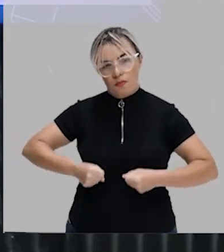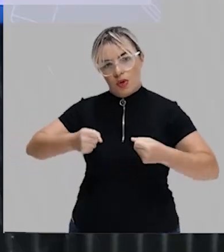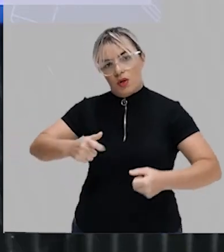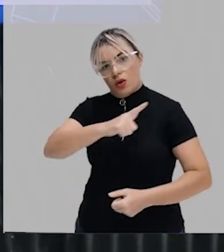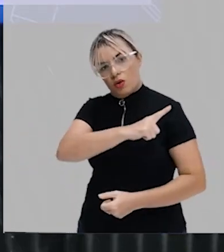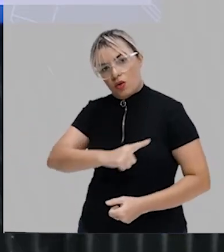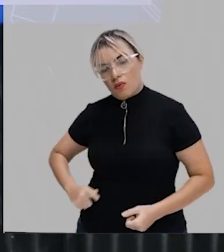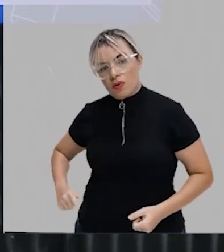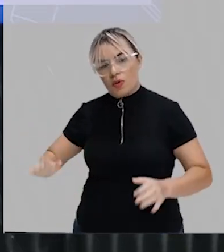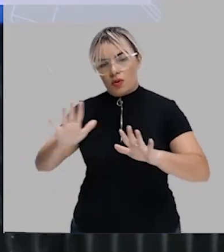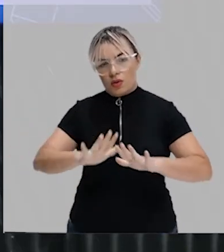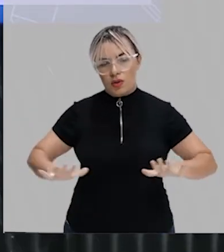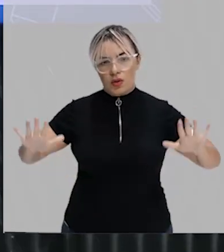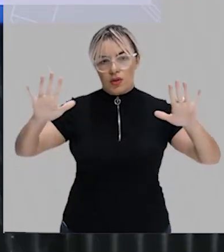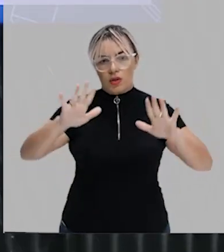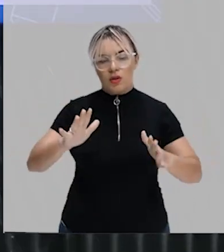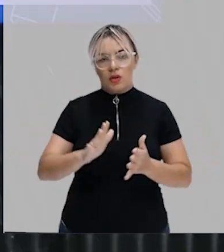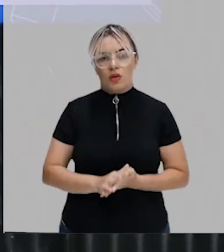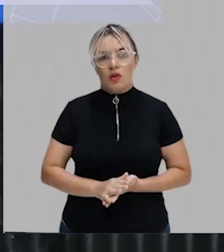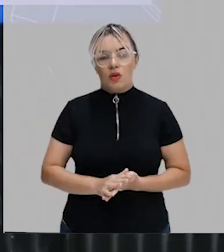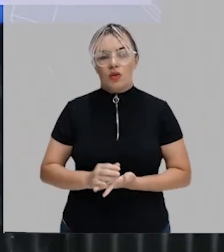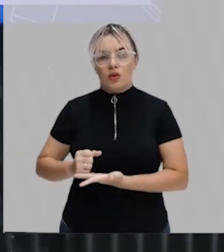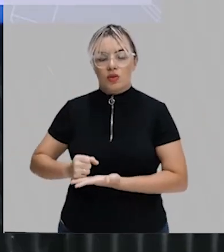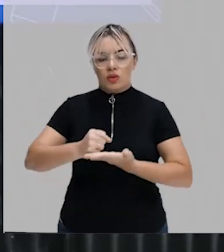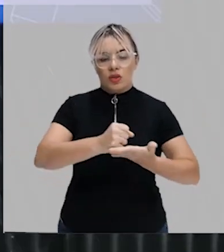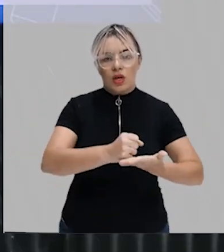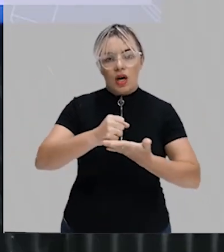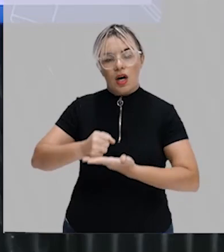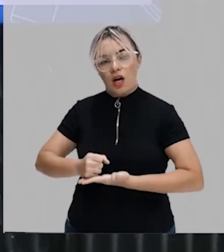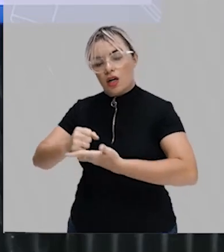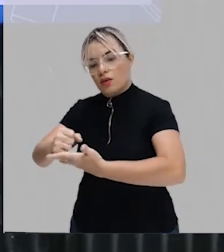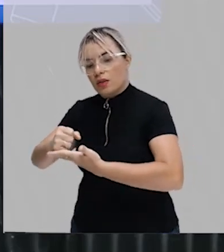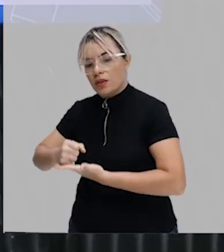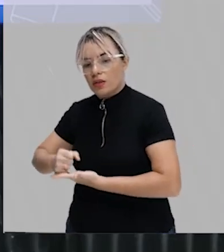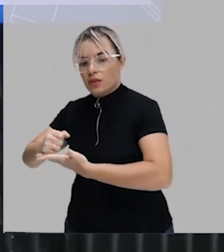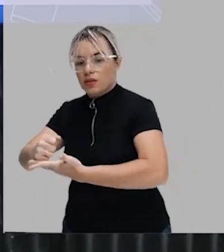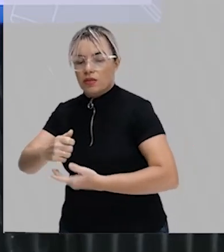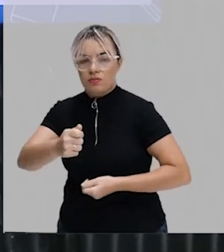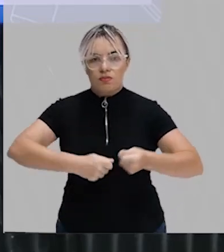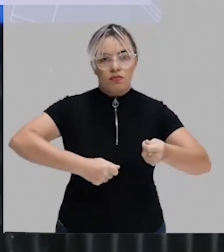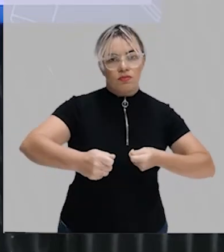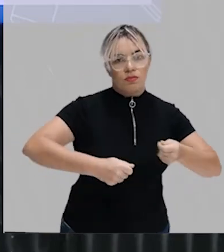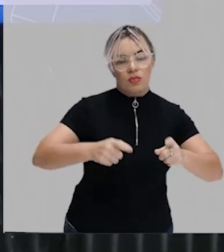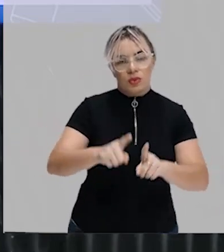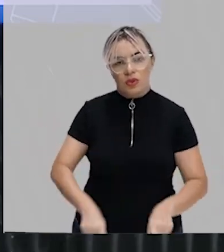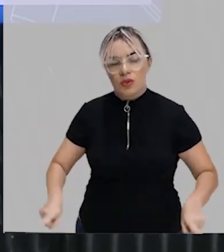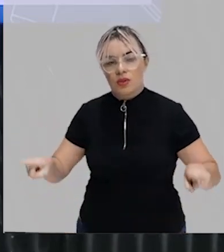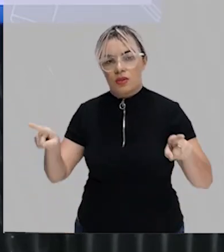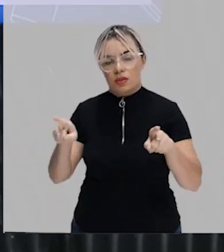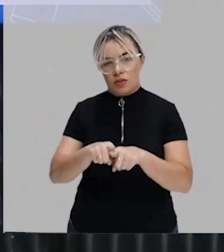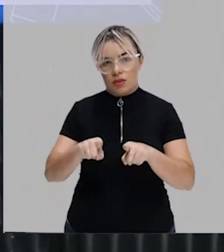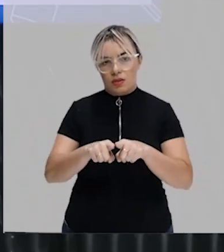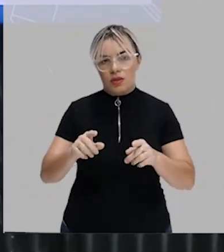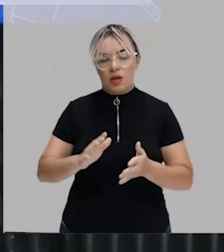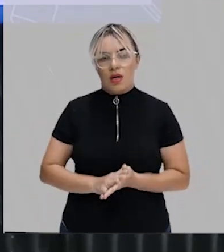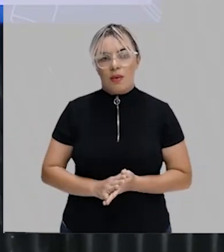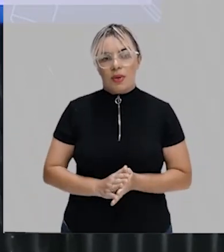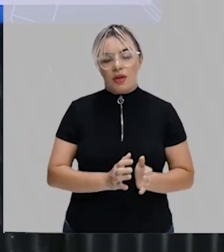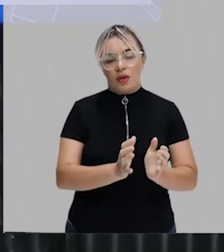governadores gerais e os seus auxiliares. Temos também nessa estrutura as câmaras